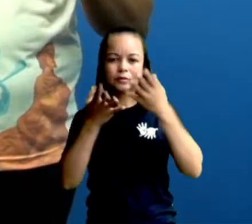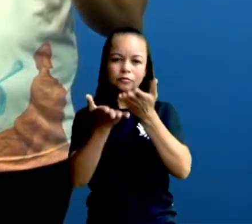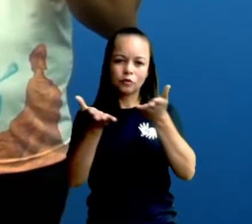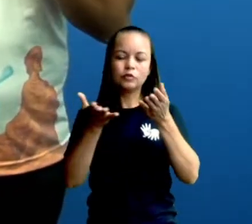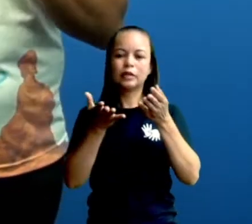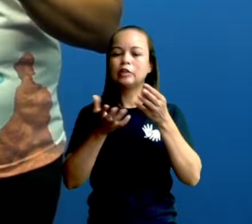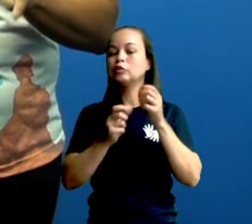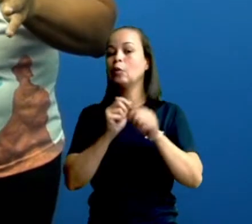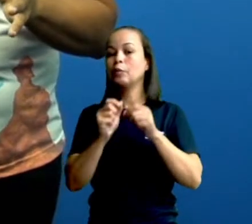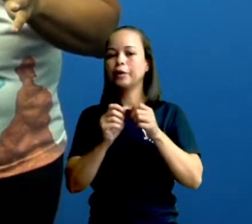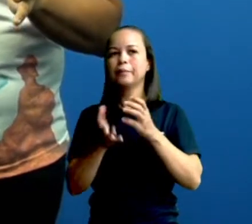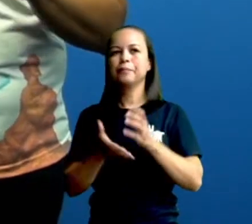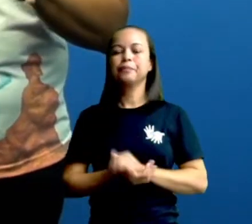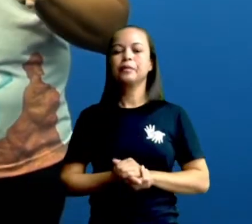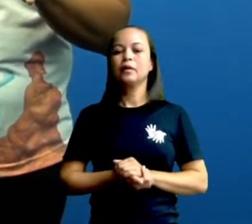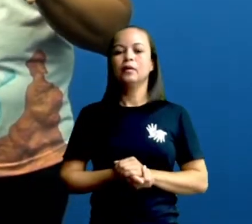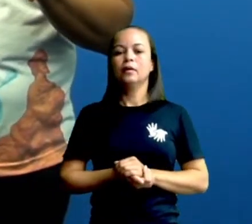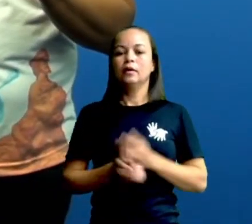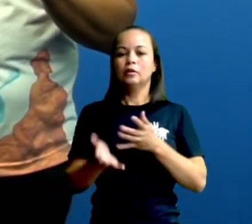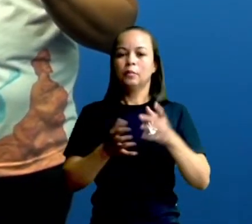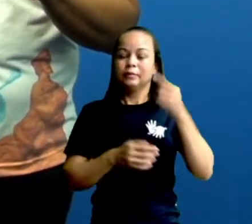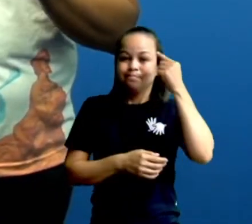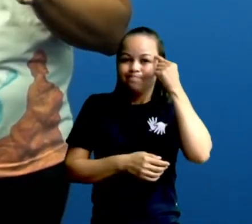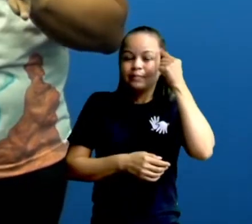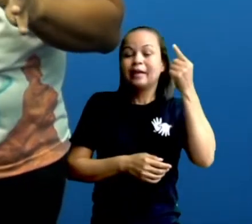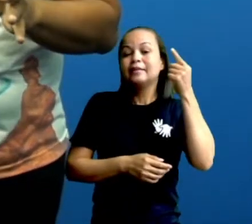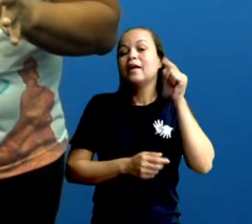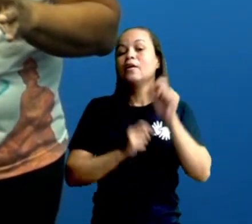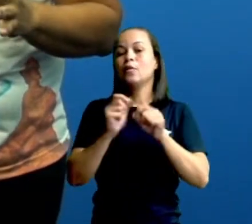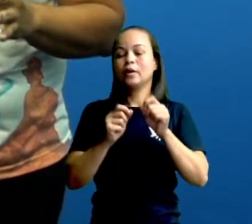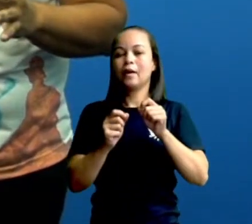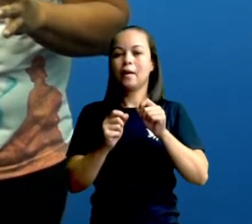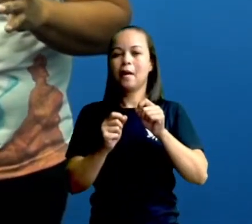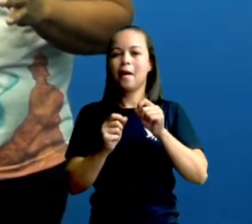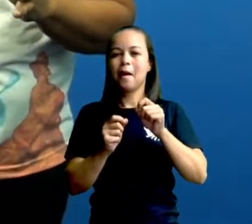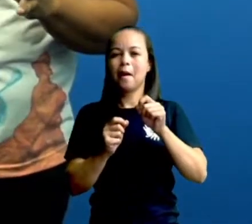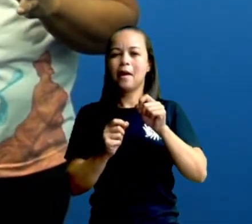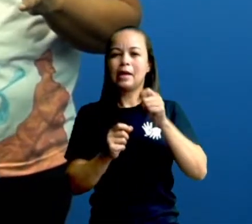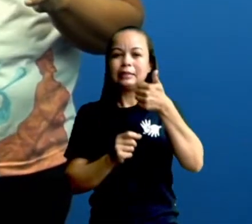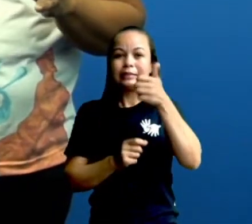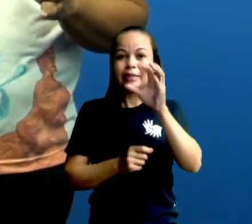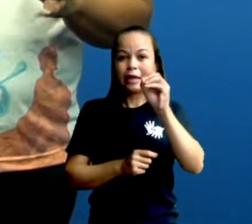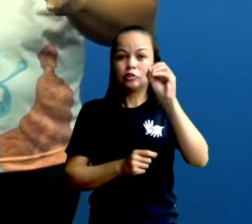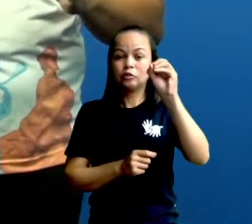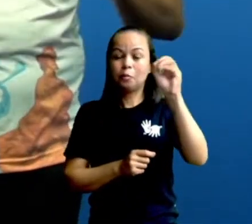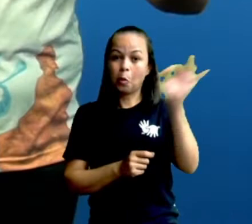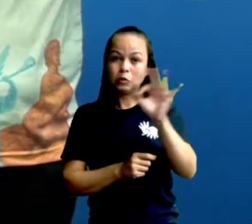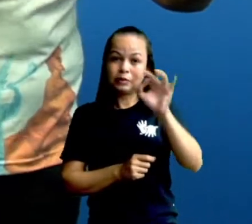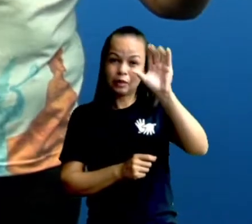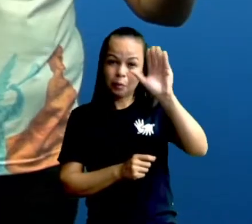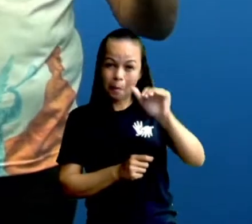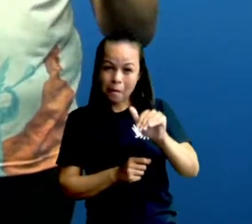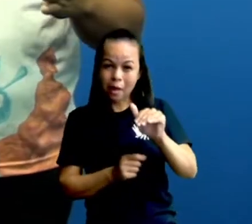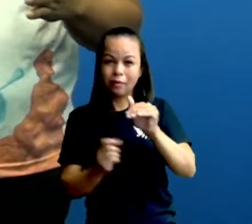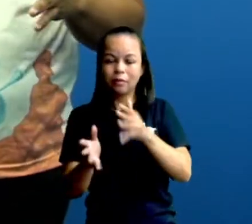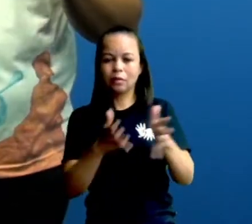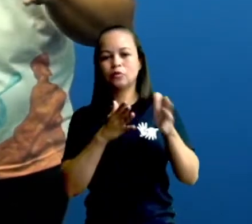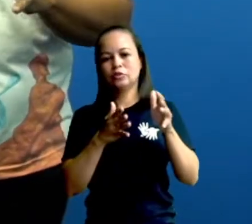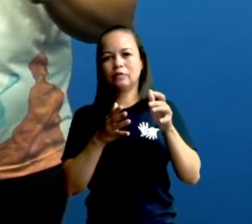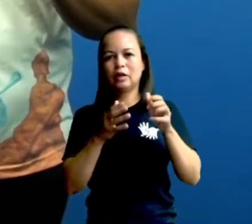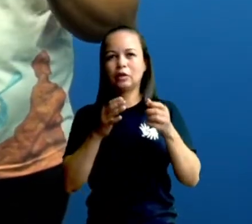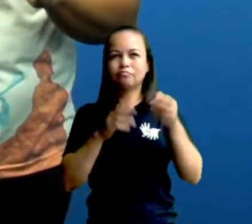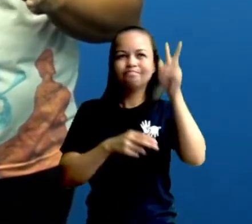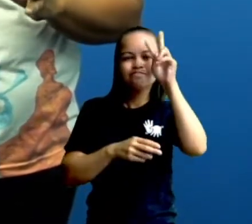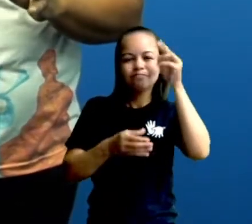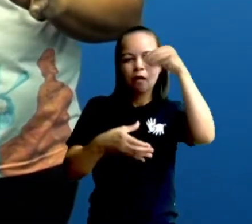isso. Apenas, só para vocês terem ideia, menos de 10% desse plástico que se você considerar dentro da história,